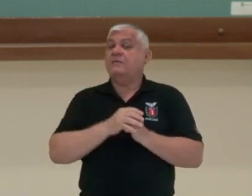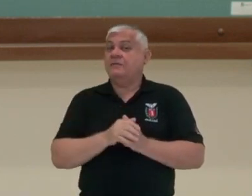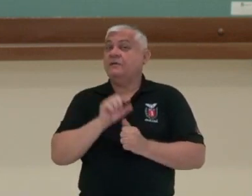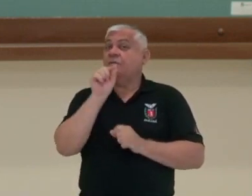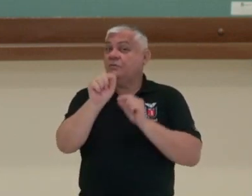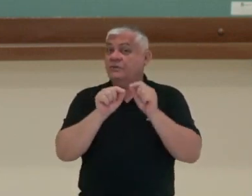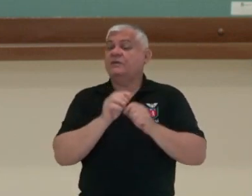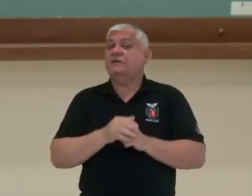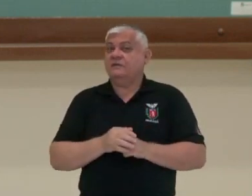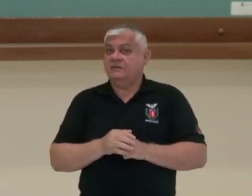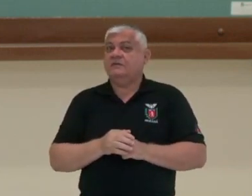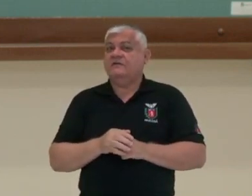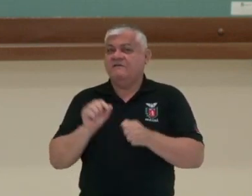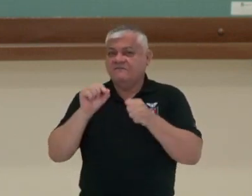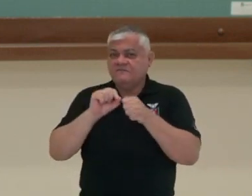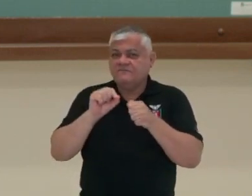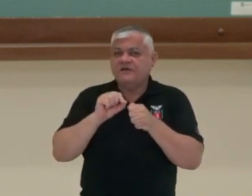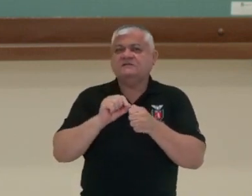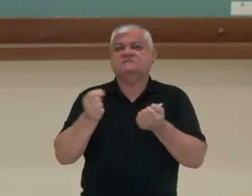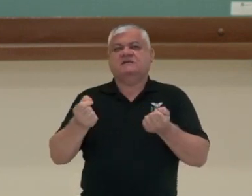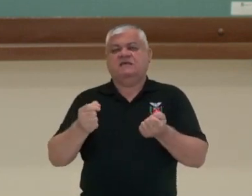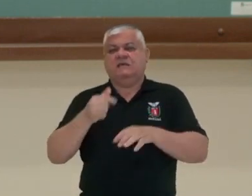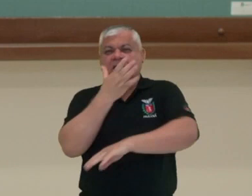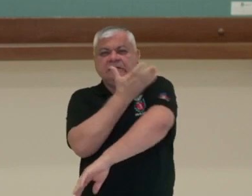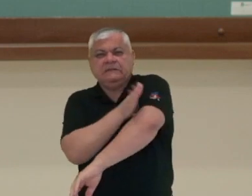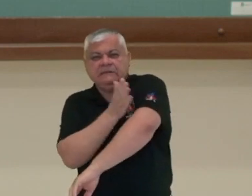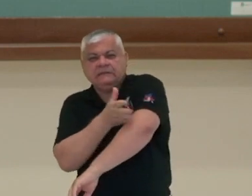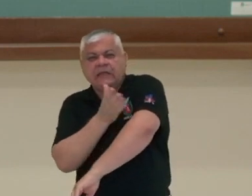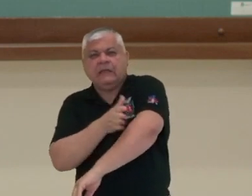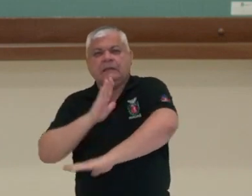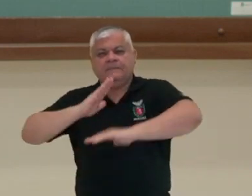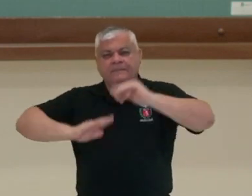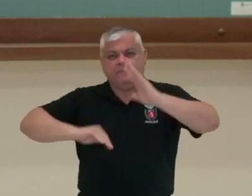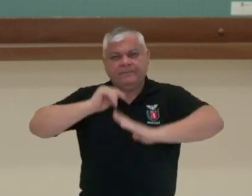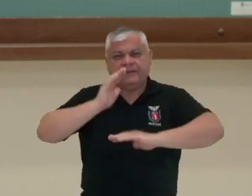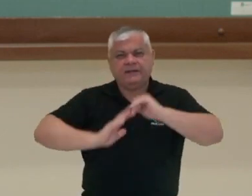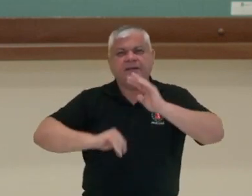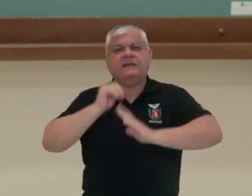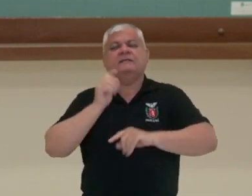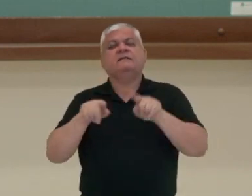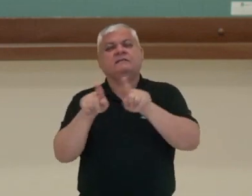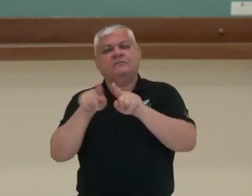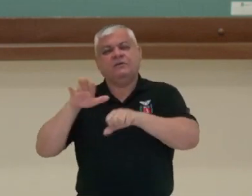participar realizar a parte prática e também